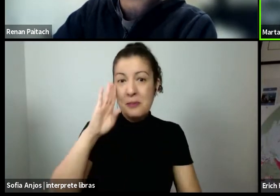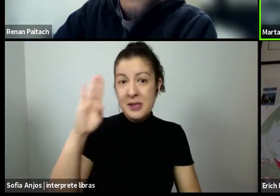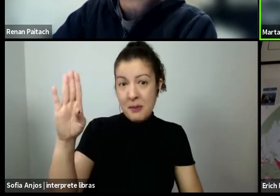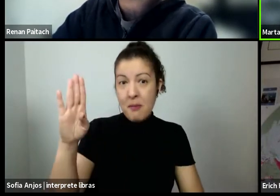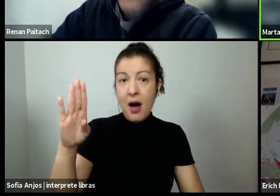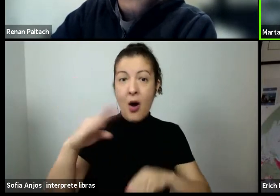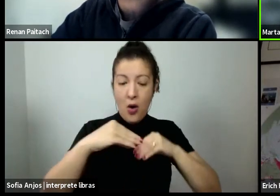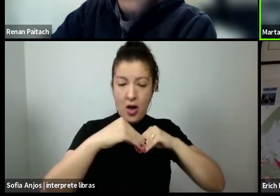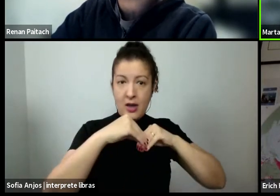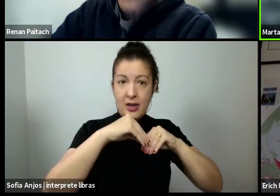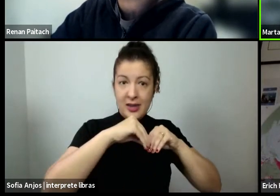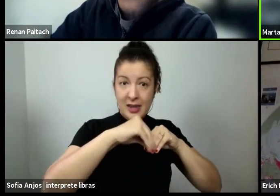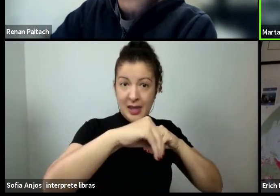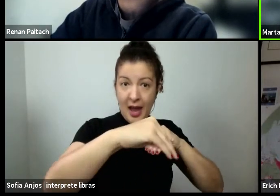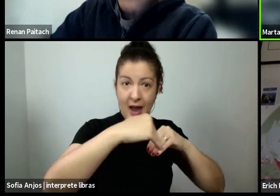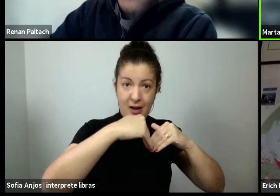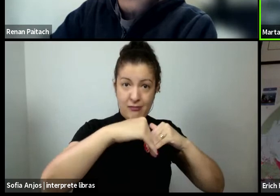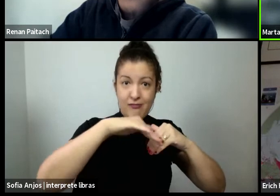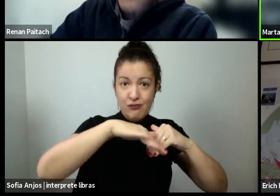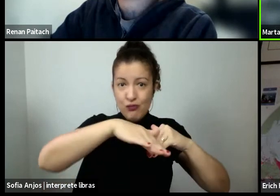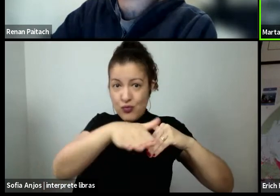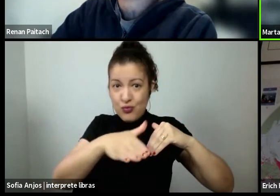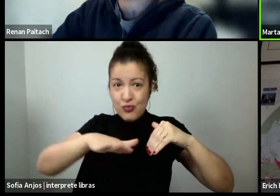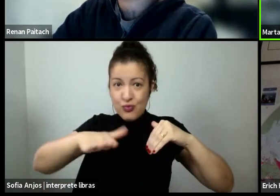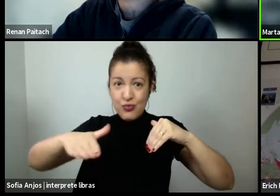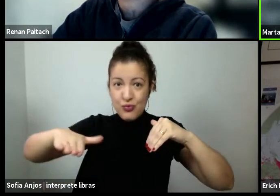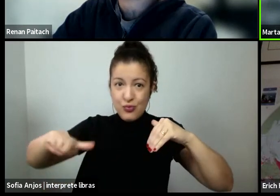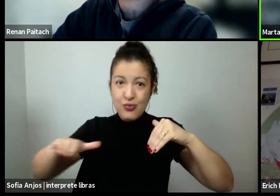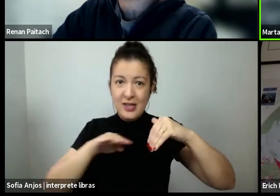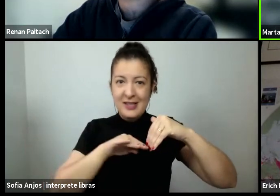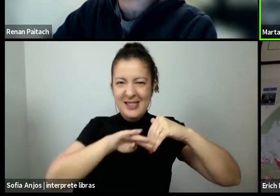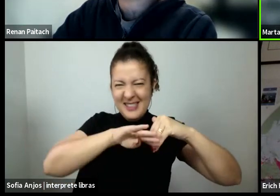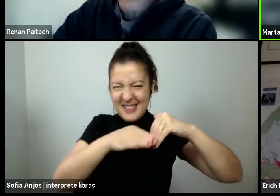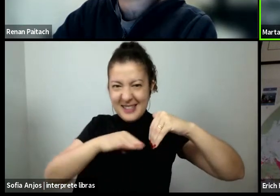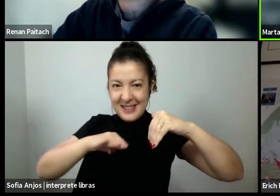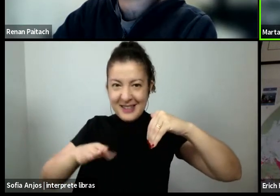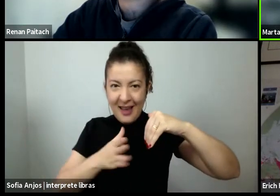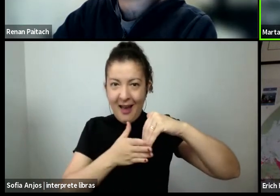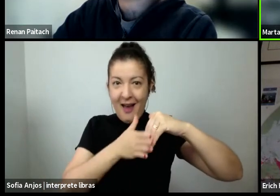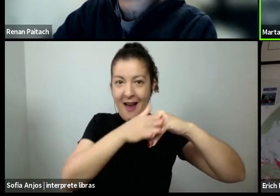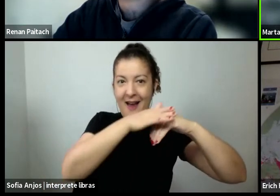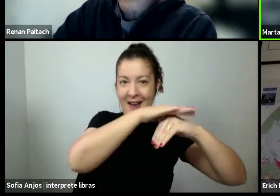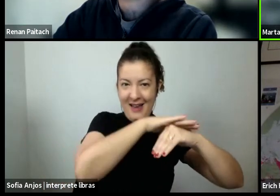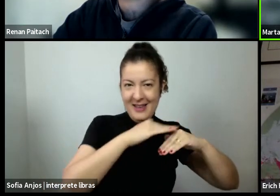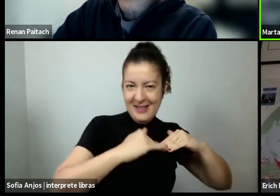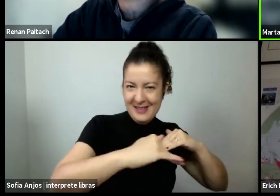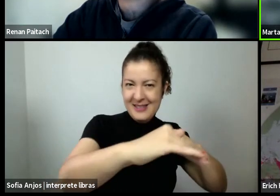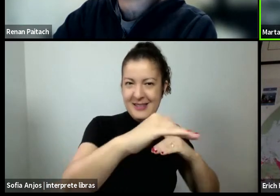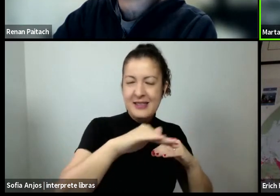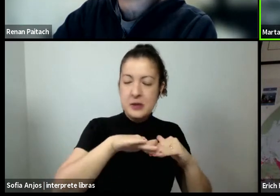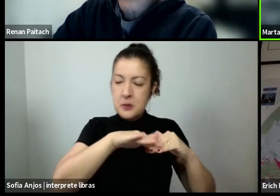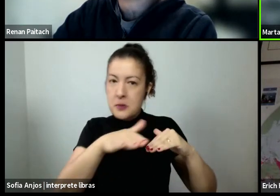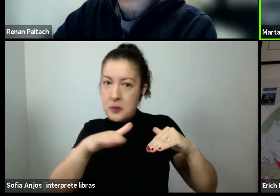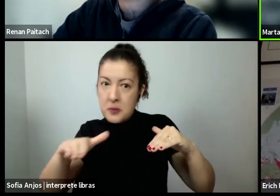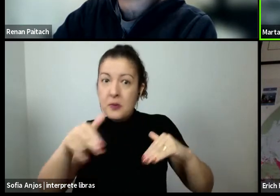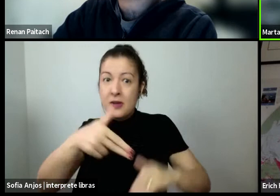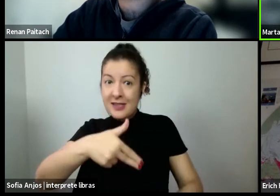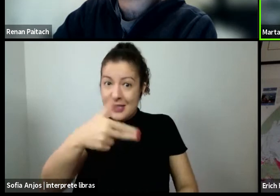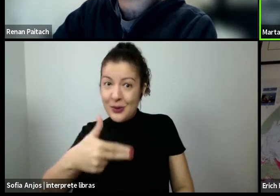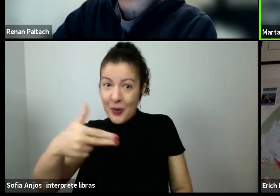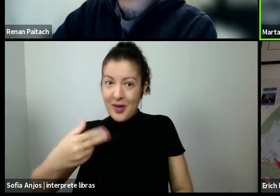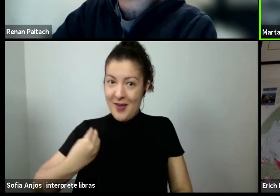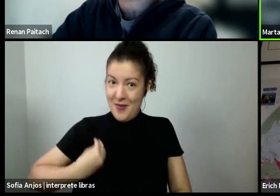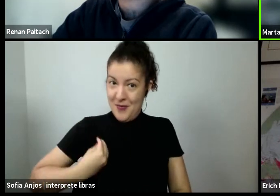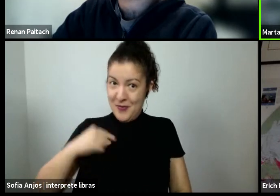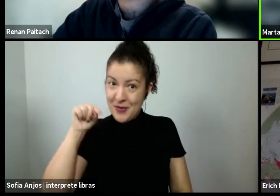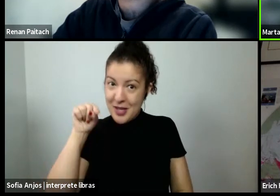qual trabalhamos, mas que ela tem questões muito desafiadoras, que incluem o fato de ser uma espécie muito costeira,